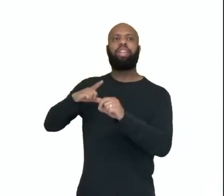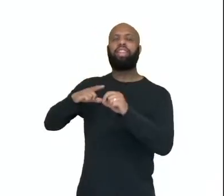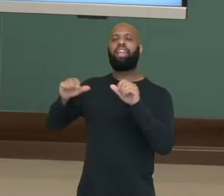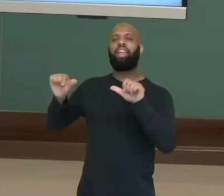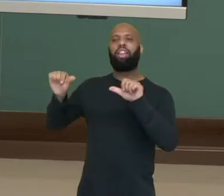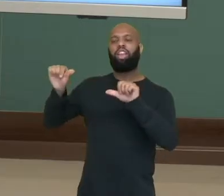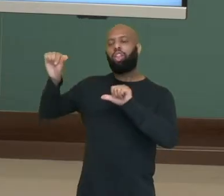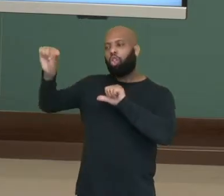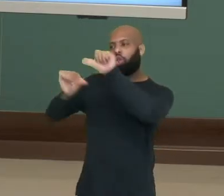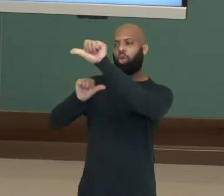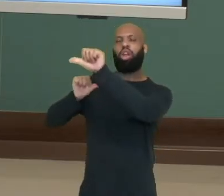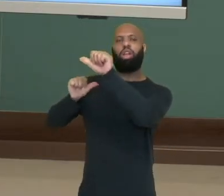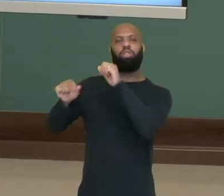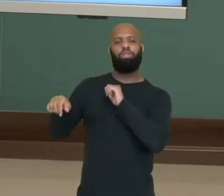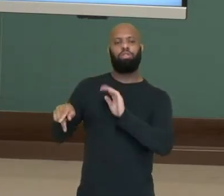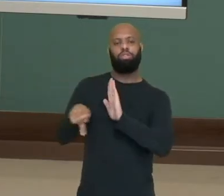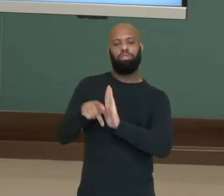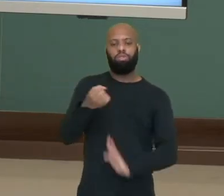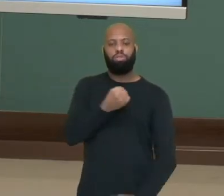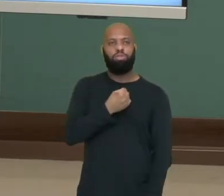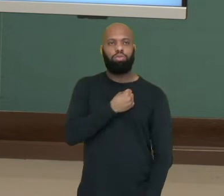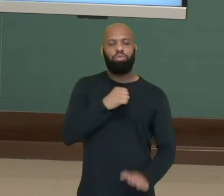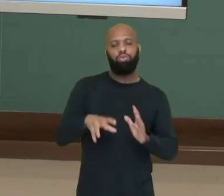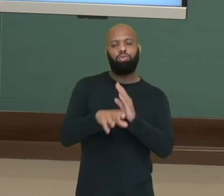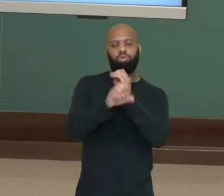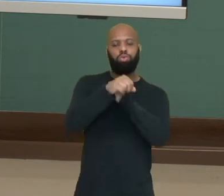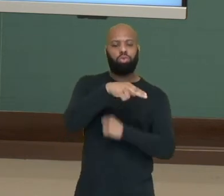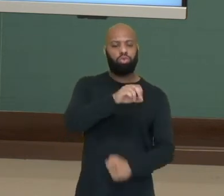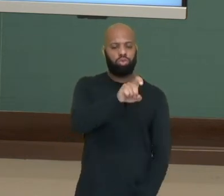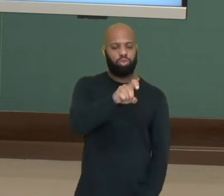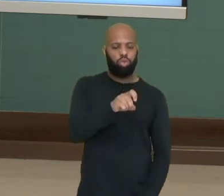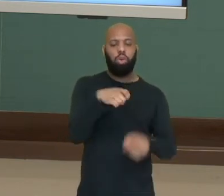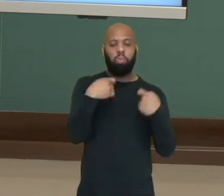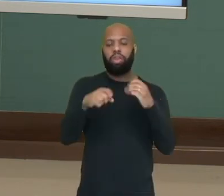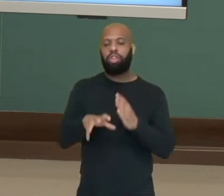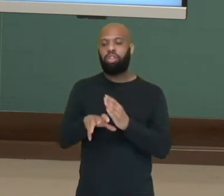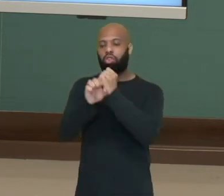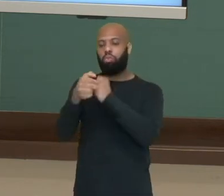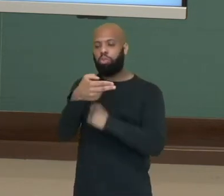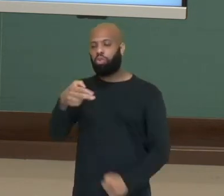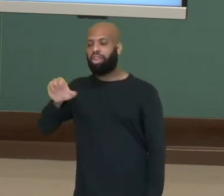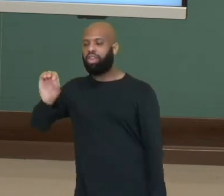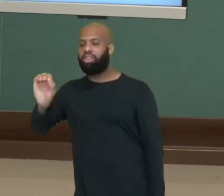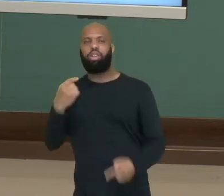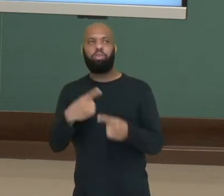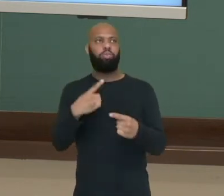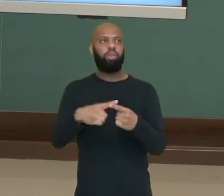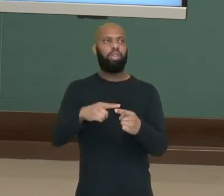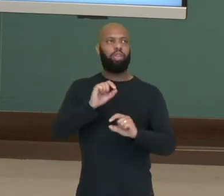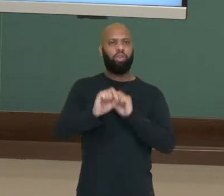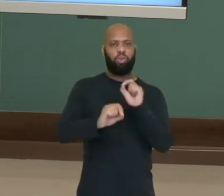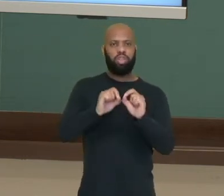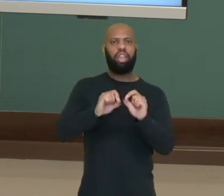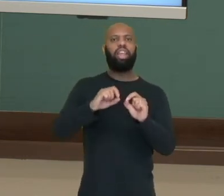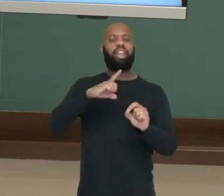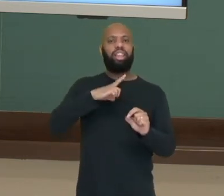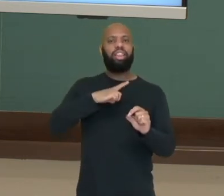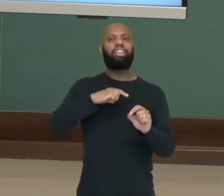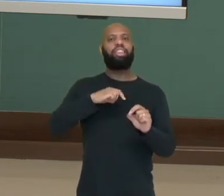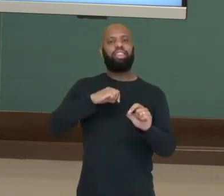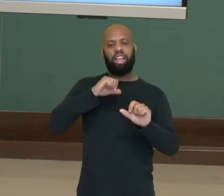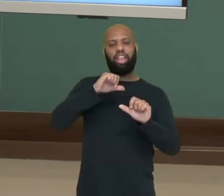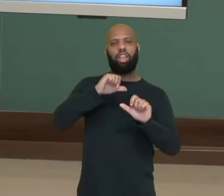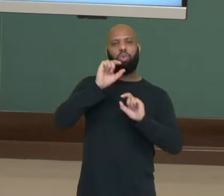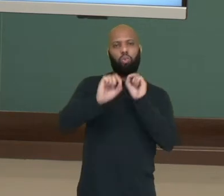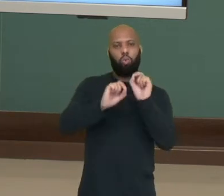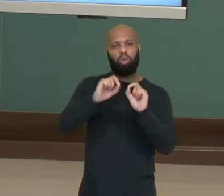dos valores para que o somatório dos NOx dê zero, porque estamos falando de substâncias e substâncias têm NOx zero